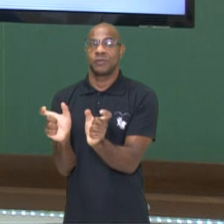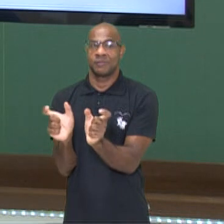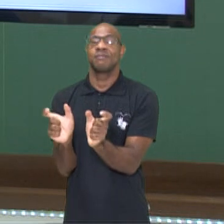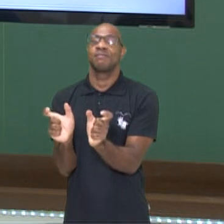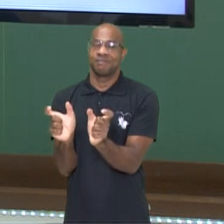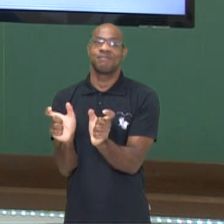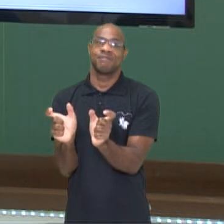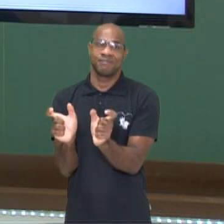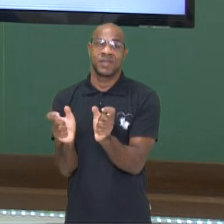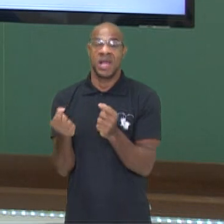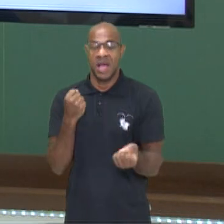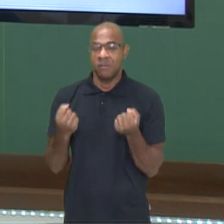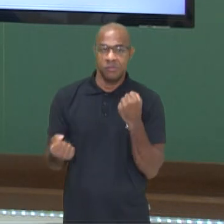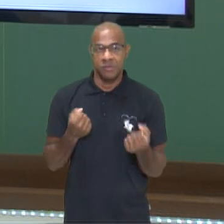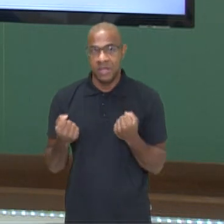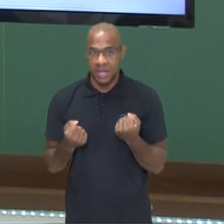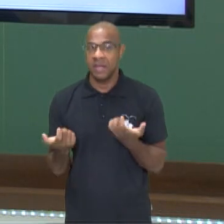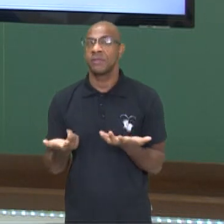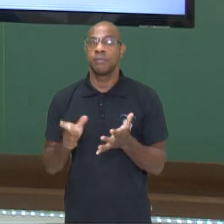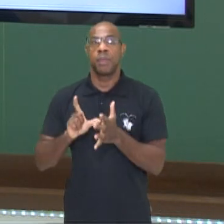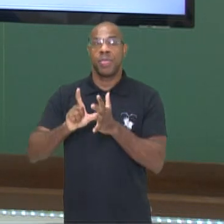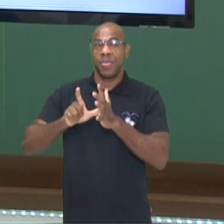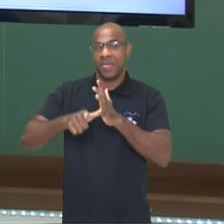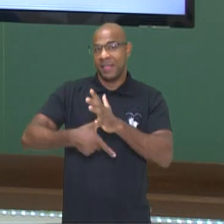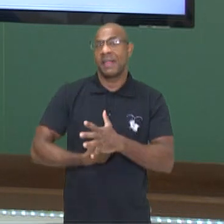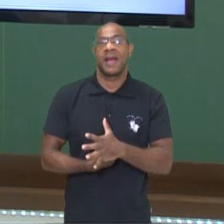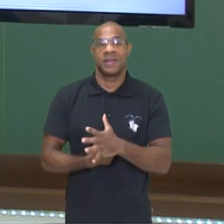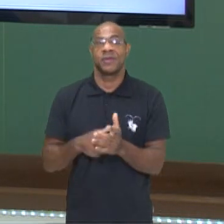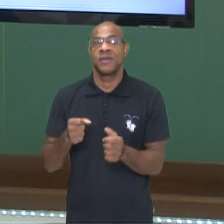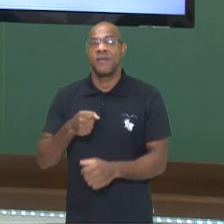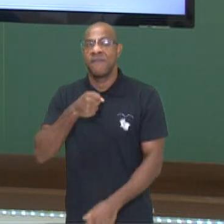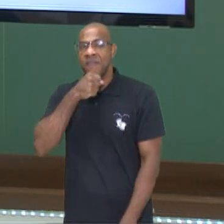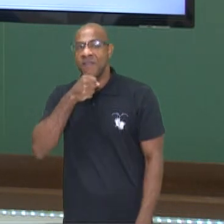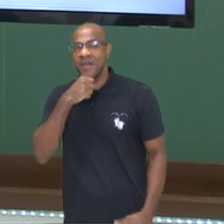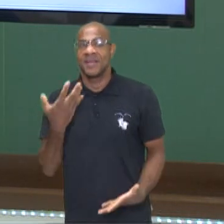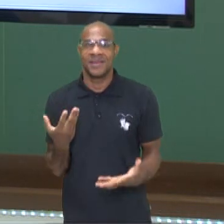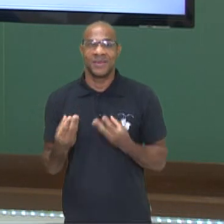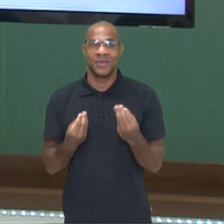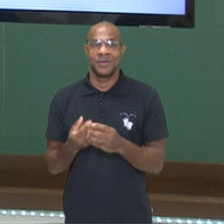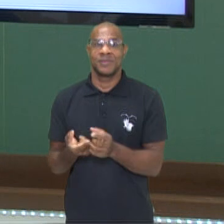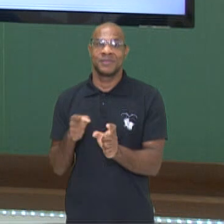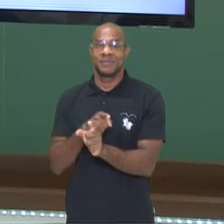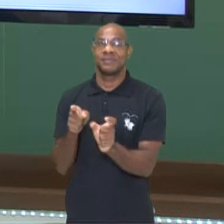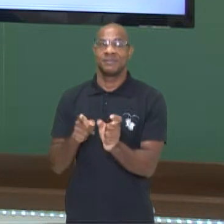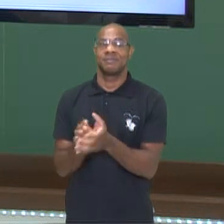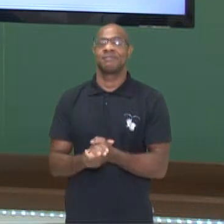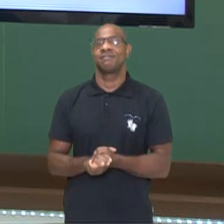é válido, é saber usar a língua portuguesa. Então, predicado verbal na letra D.